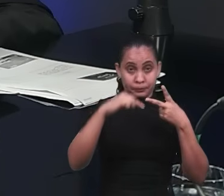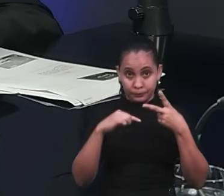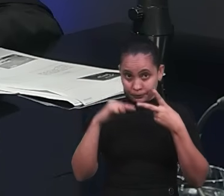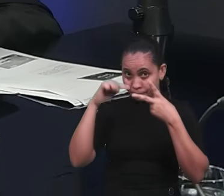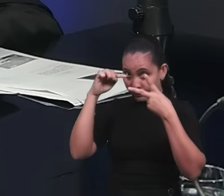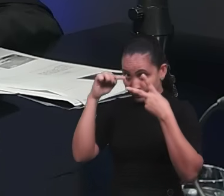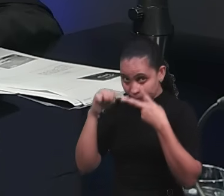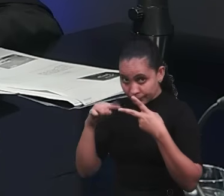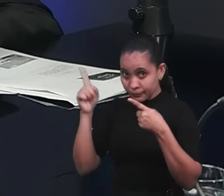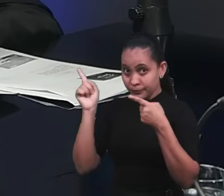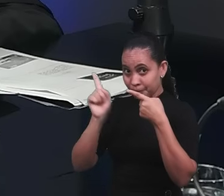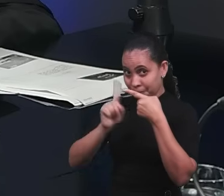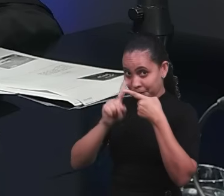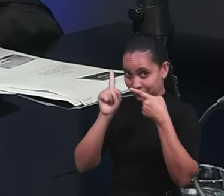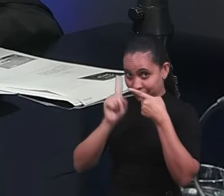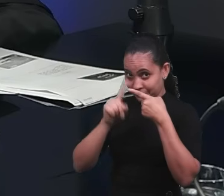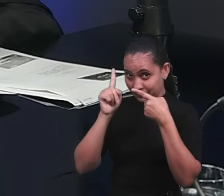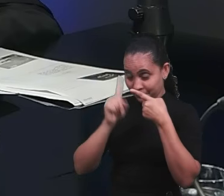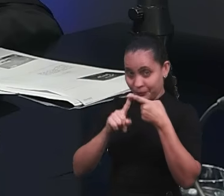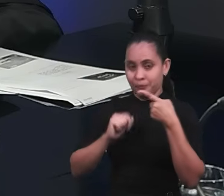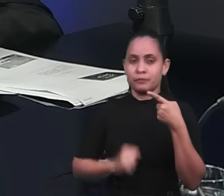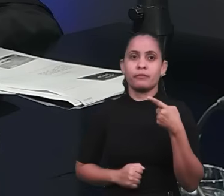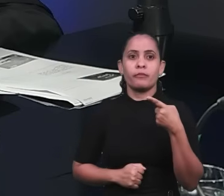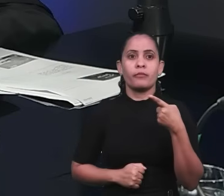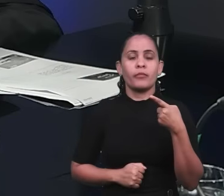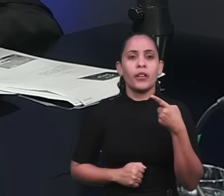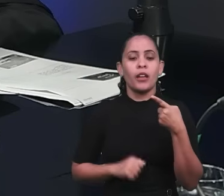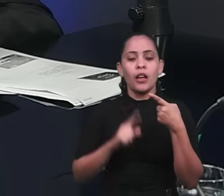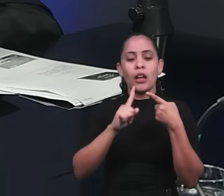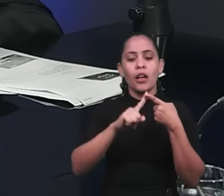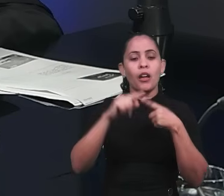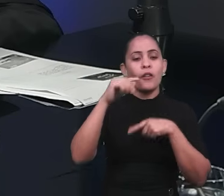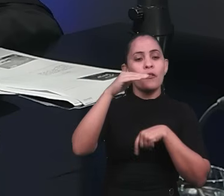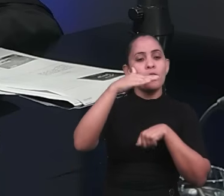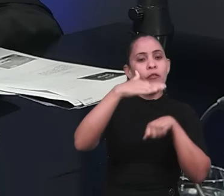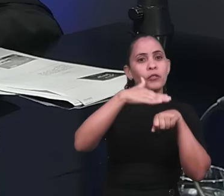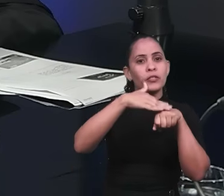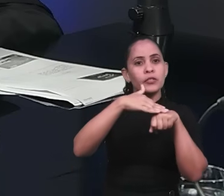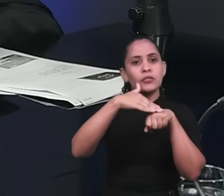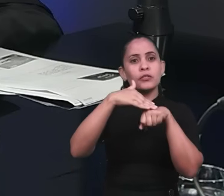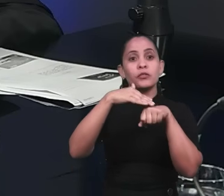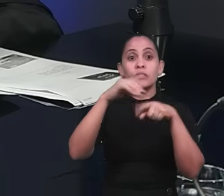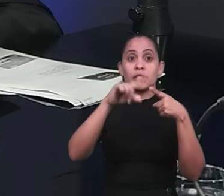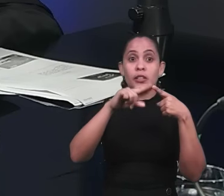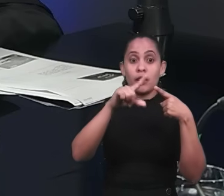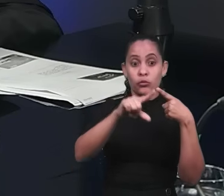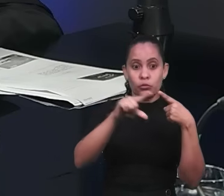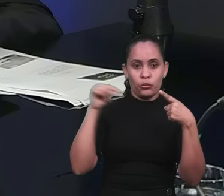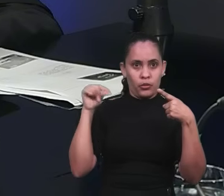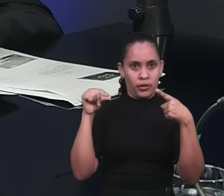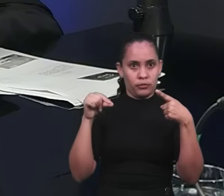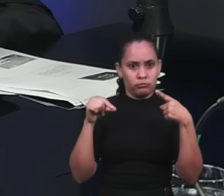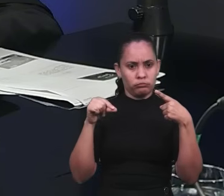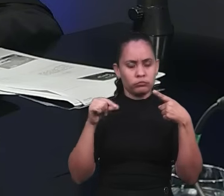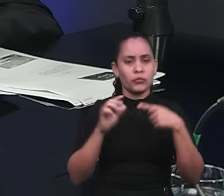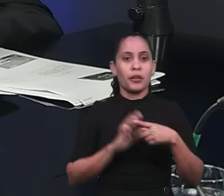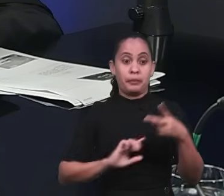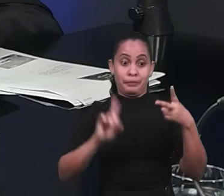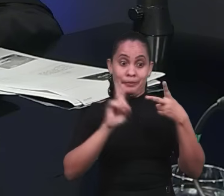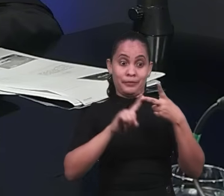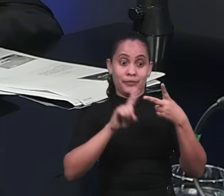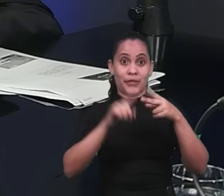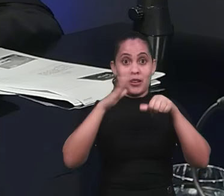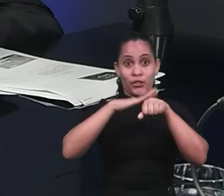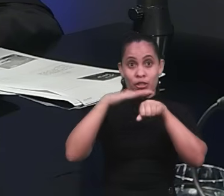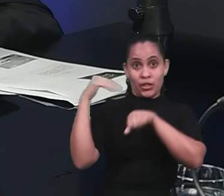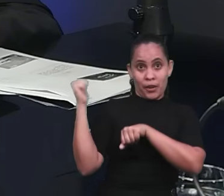Primeiro é a eleição e o segundo é o chamado. Inclusive o título, né, deste programa